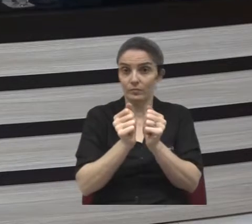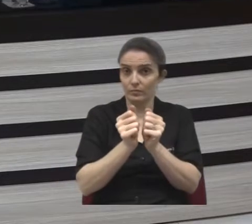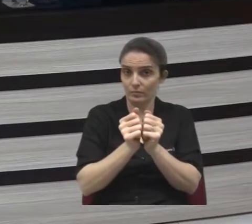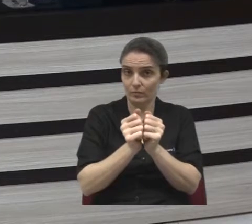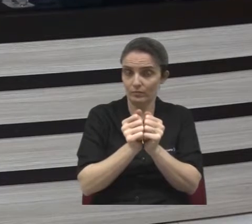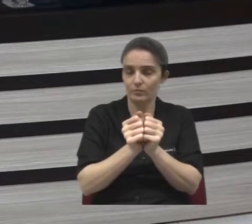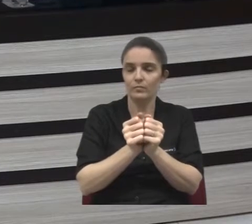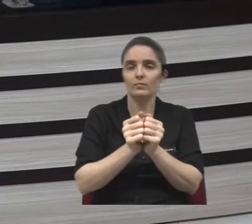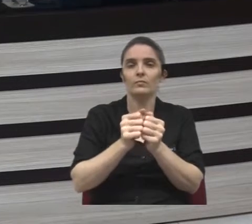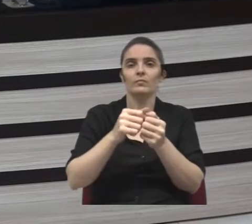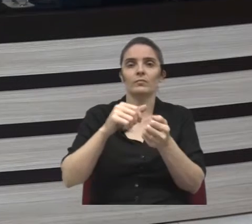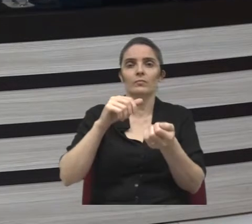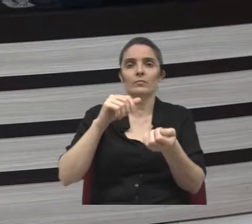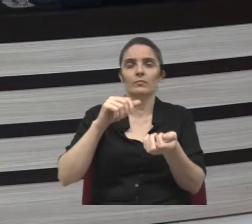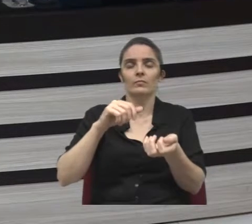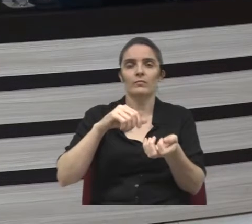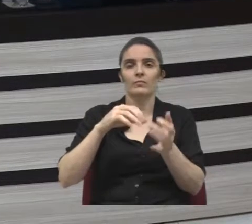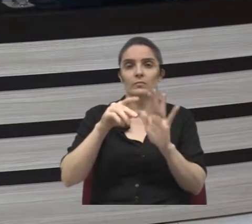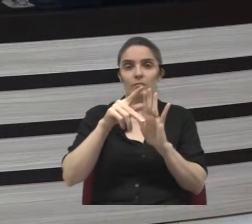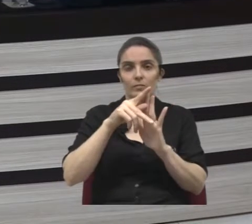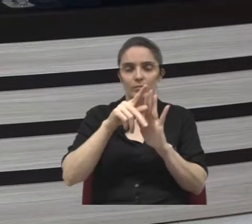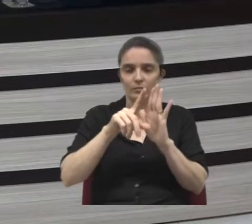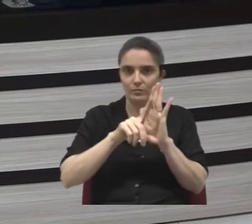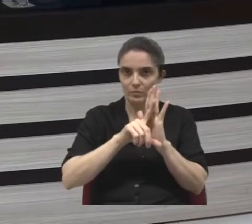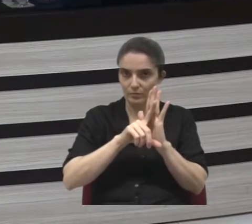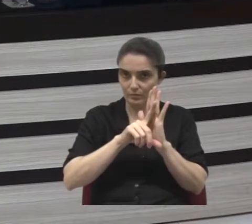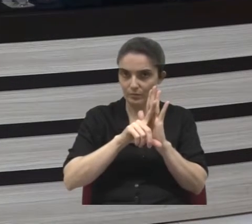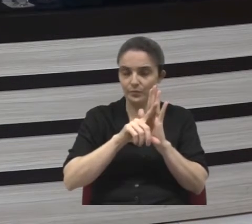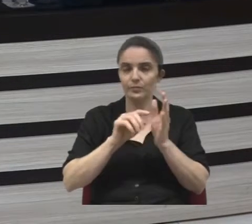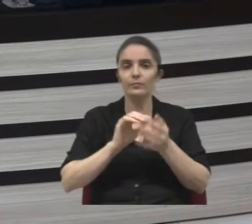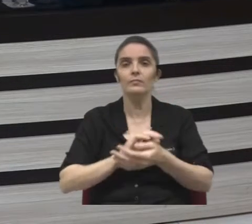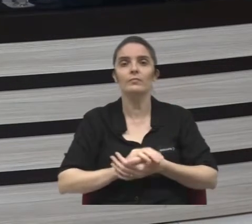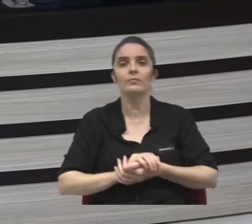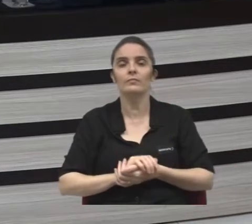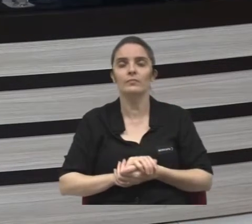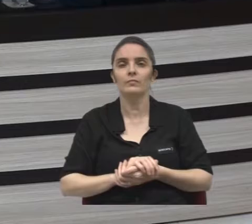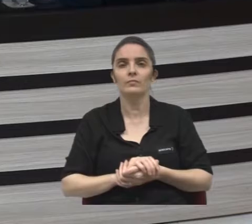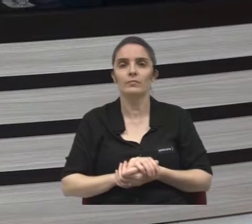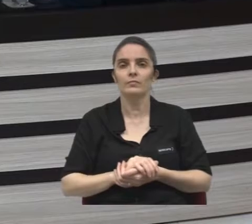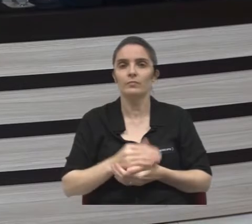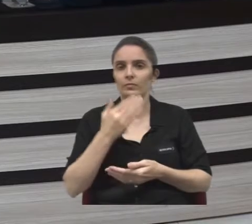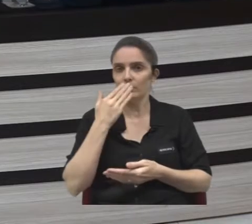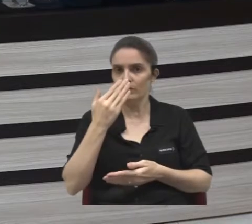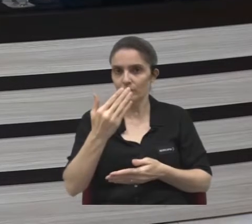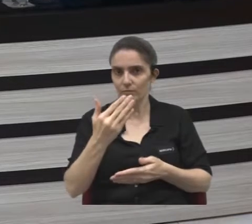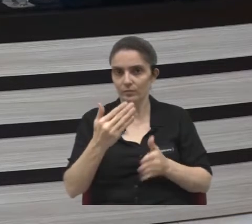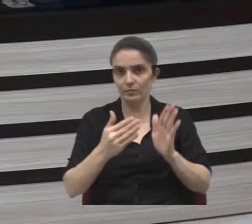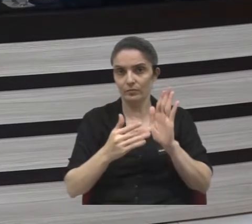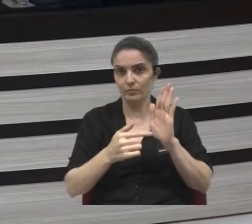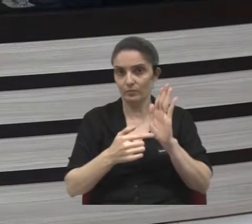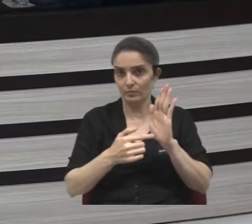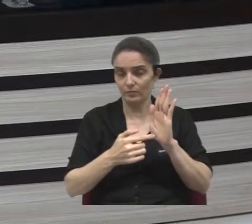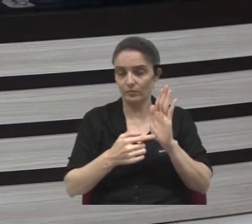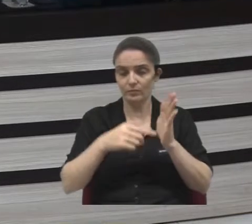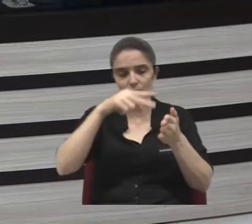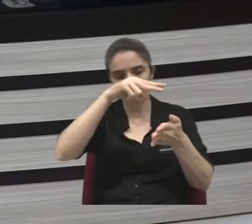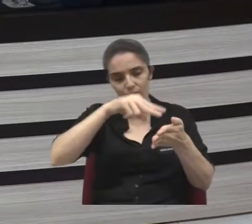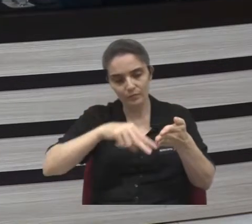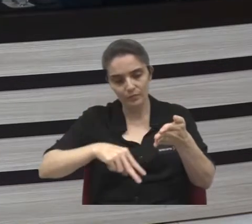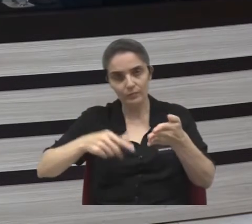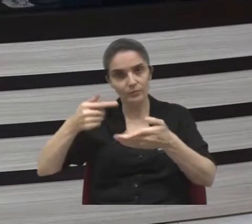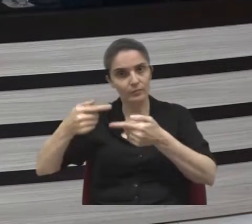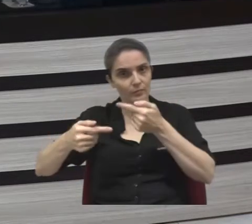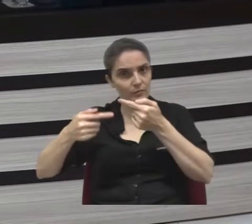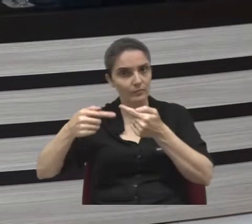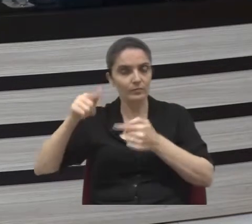parte integrante do projeto de lei ora apresentado. Solicitamos que a presente proposta de lei seja apreciada, discutida e, ao final,